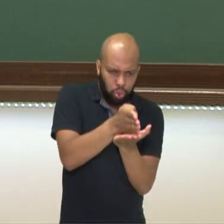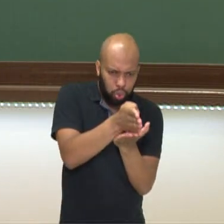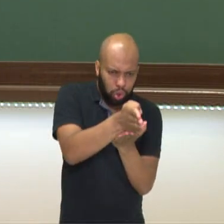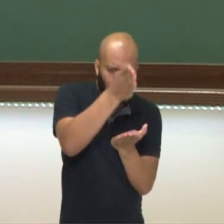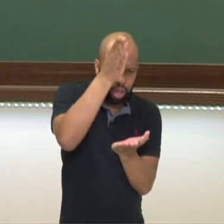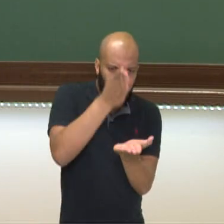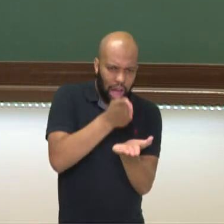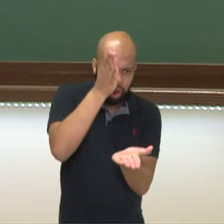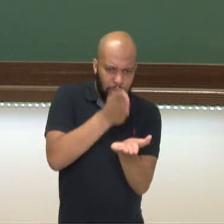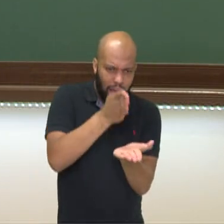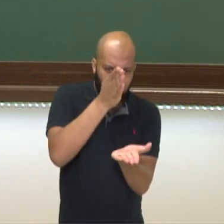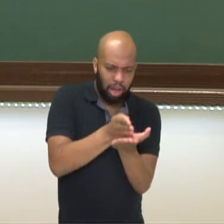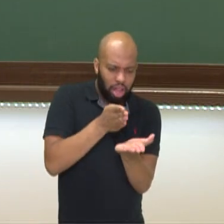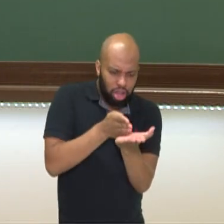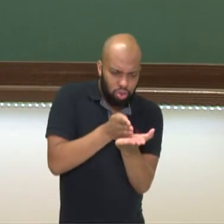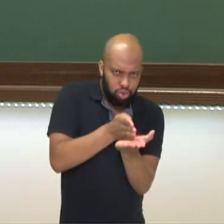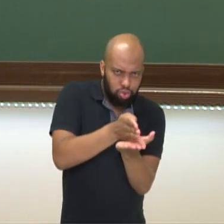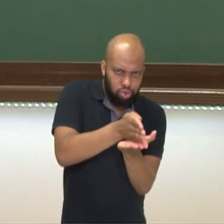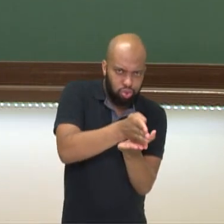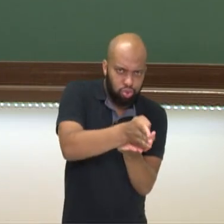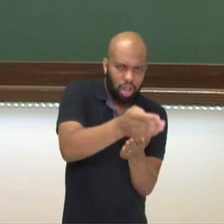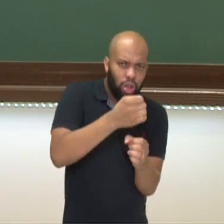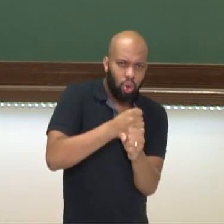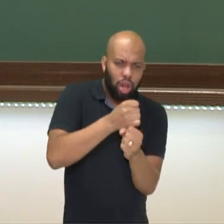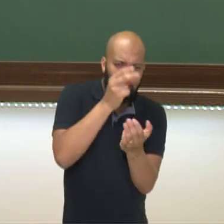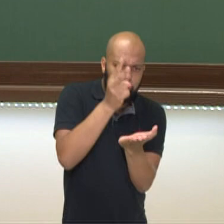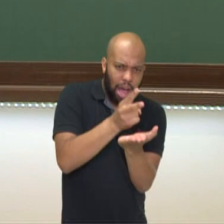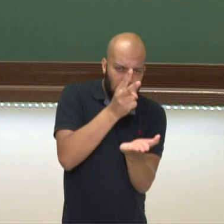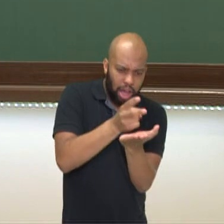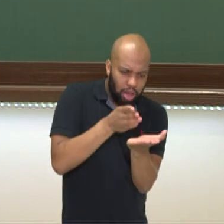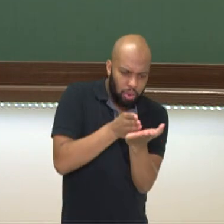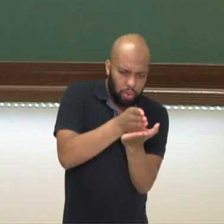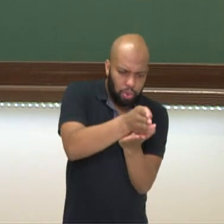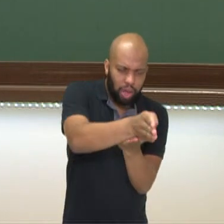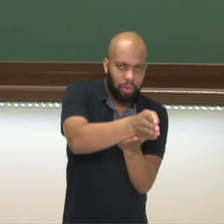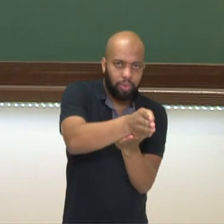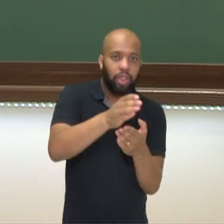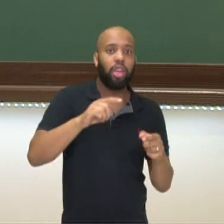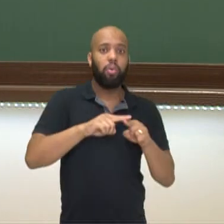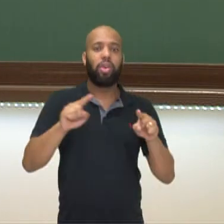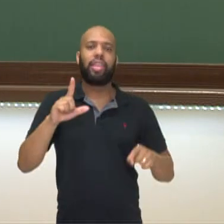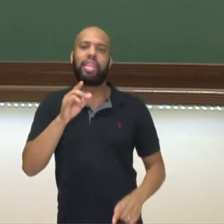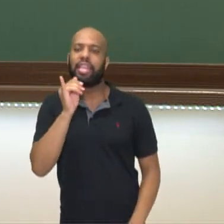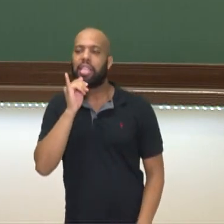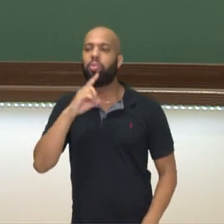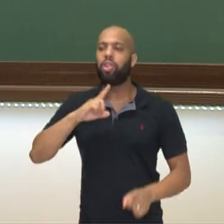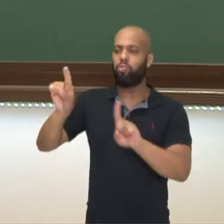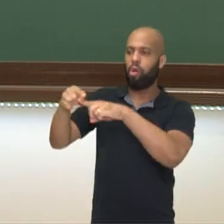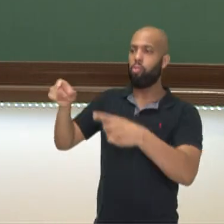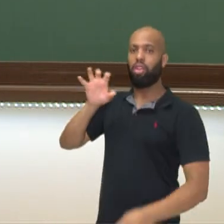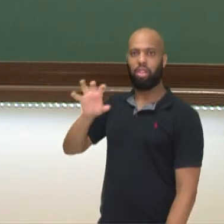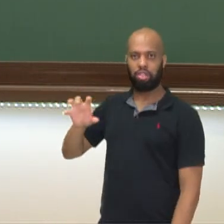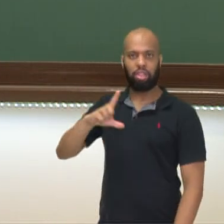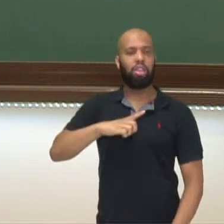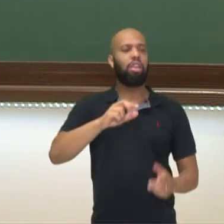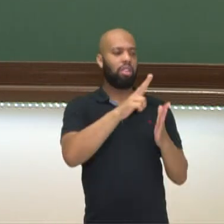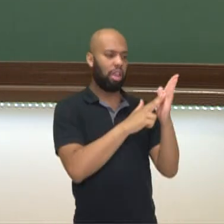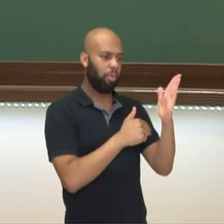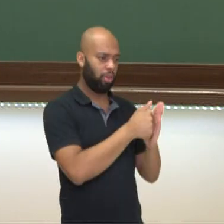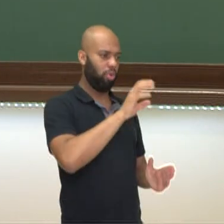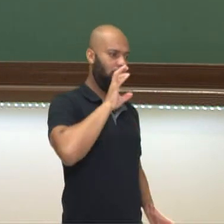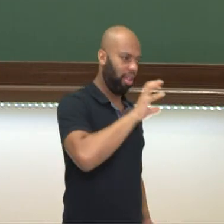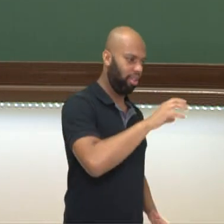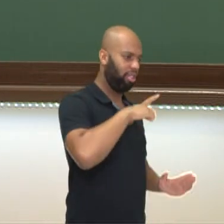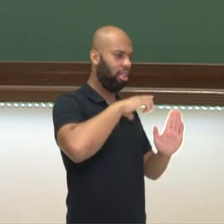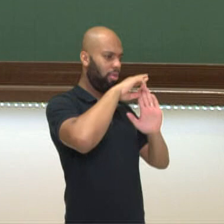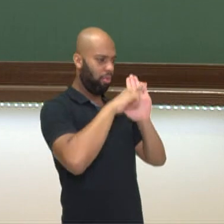anos já de trabalho. Então tinha que ser de determinada maneira. A música composta deveria ser desse jeito, a pintura deveria seguir